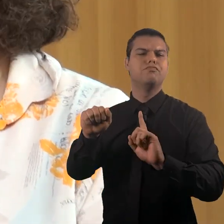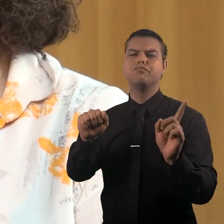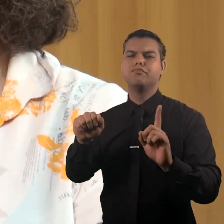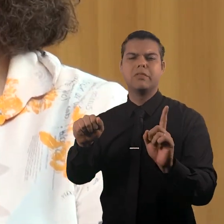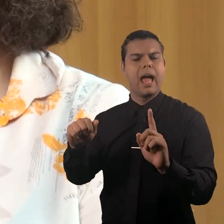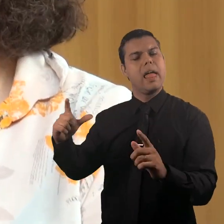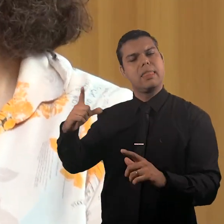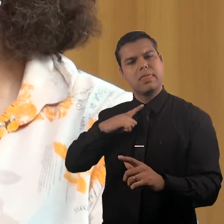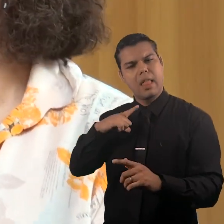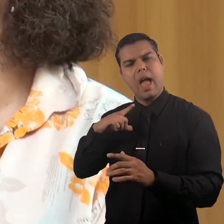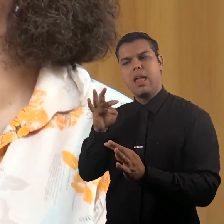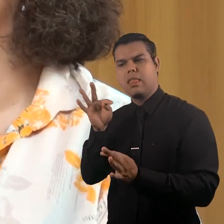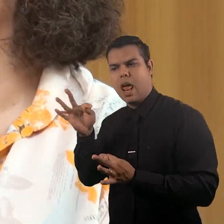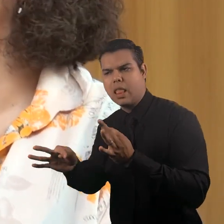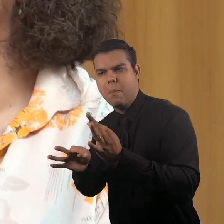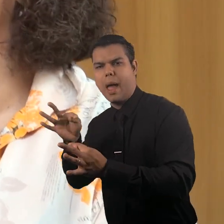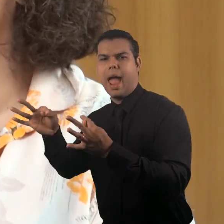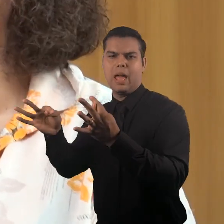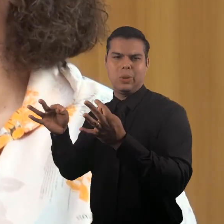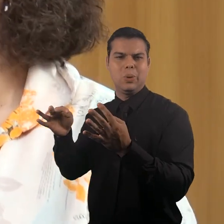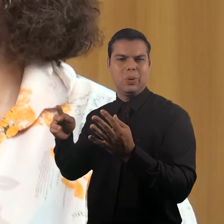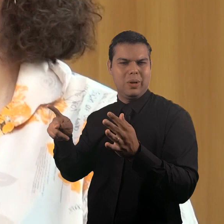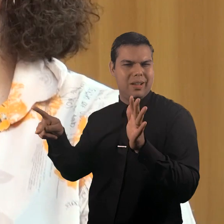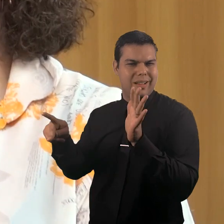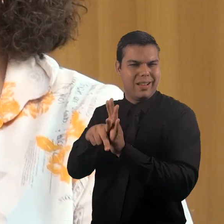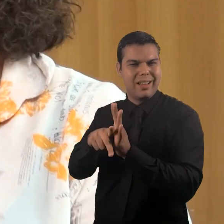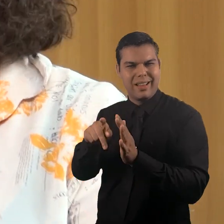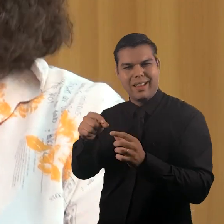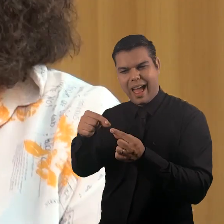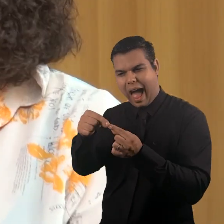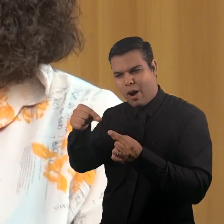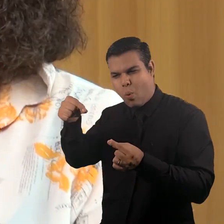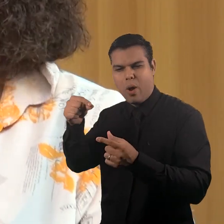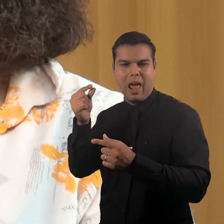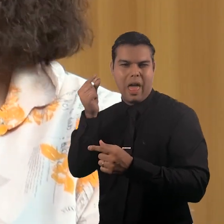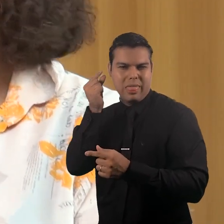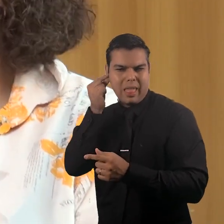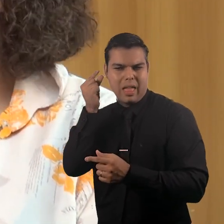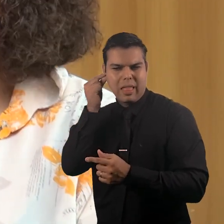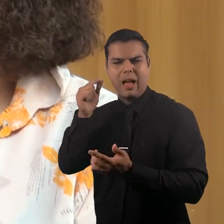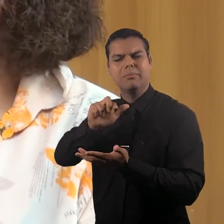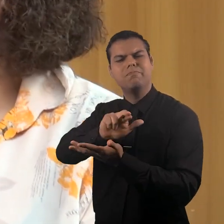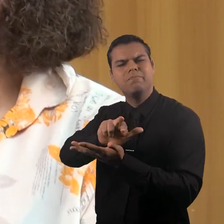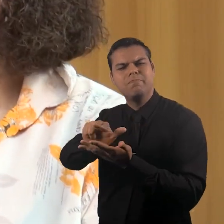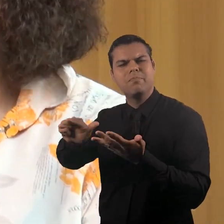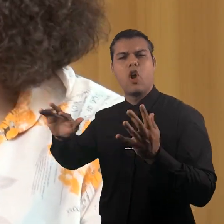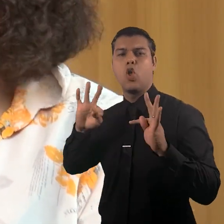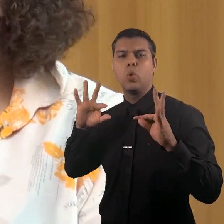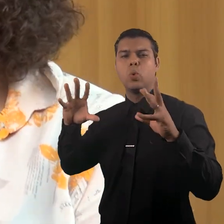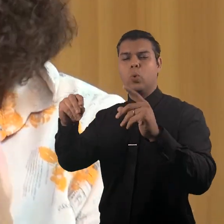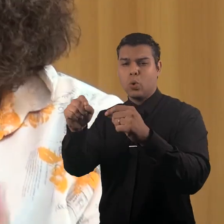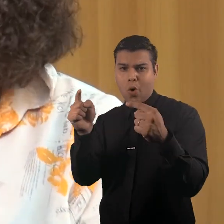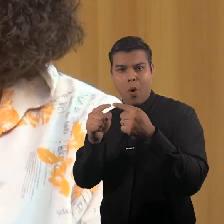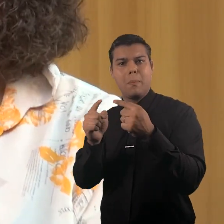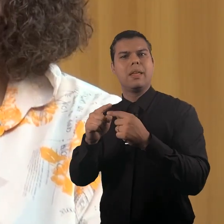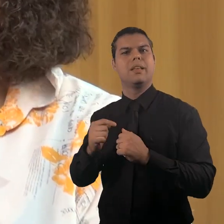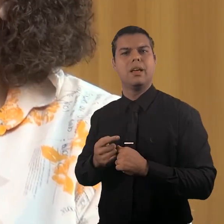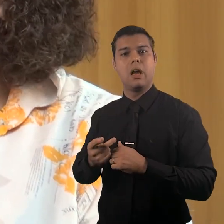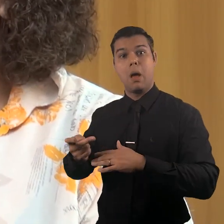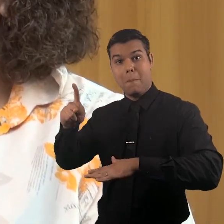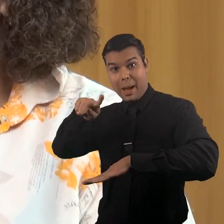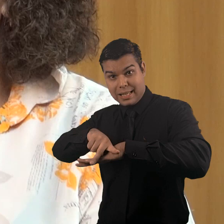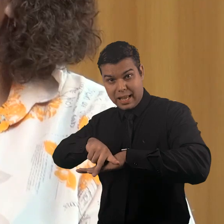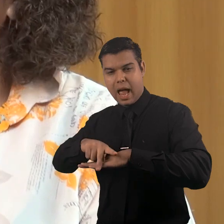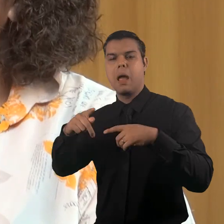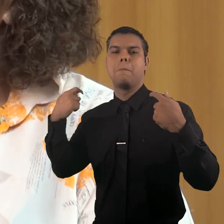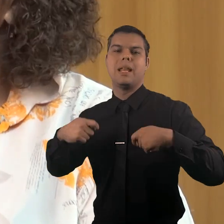alguns lugares no SUS onde a terapia de Reiki, onde você tem acupuntura, isso tudo é indicado. É, tudo faz parte desse